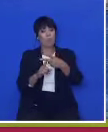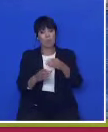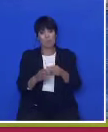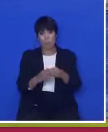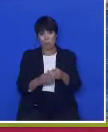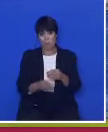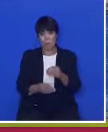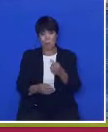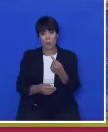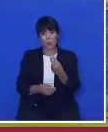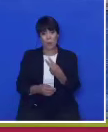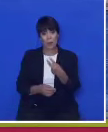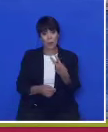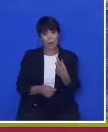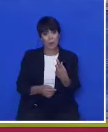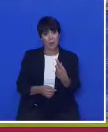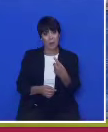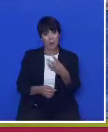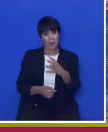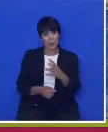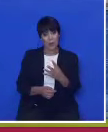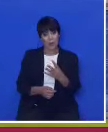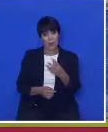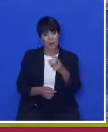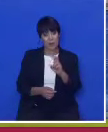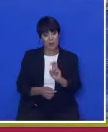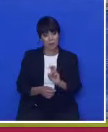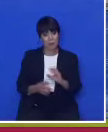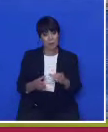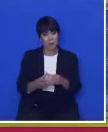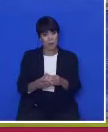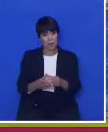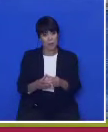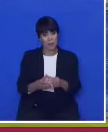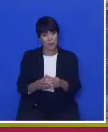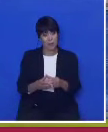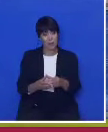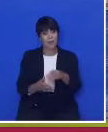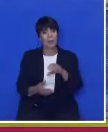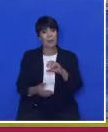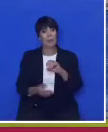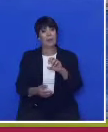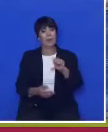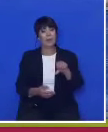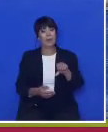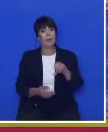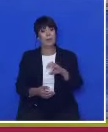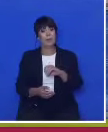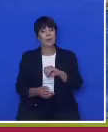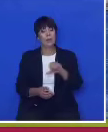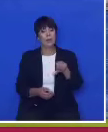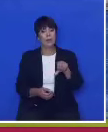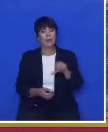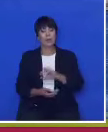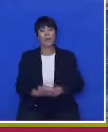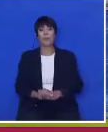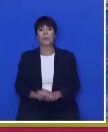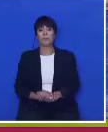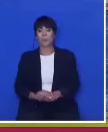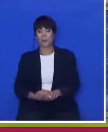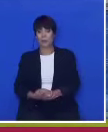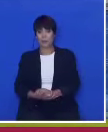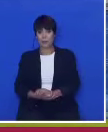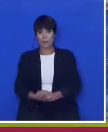concurso 2145. Primeiro número na tela, bola laranja, número 09. Laranja